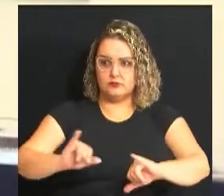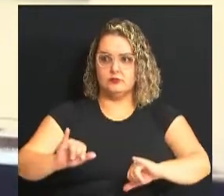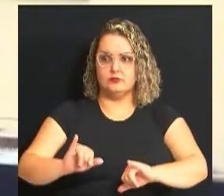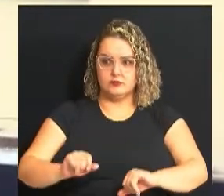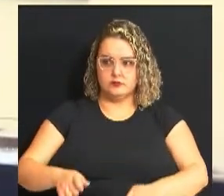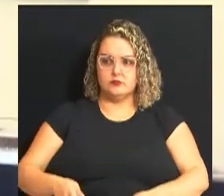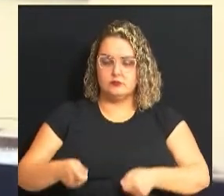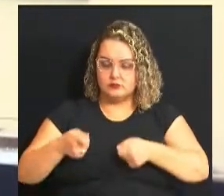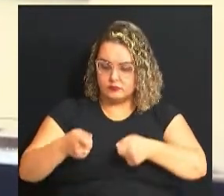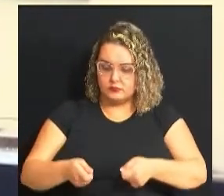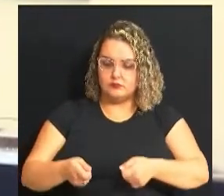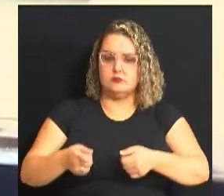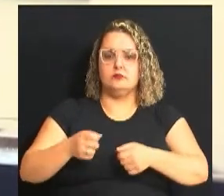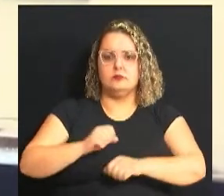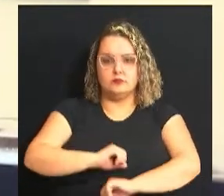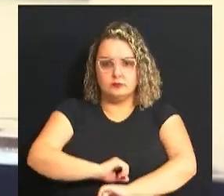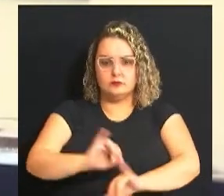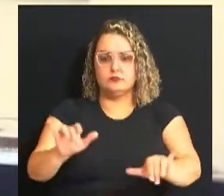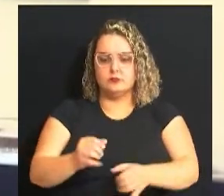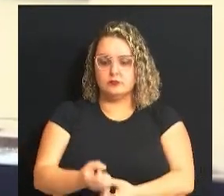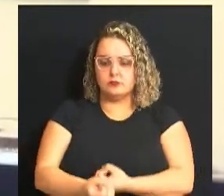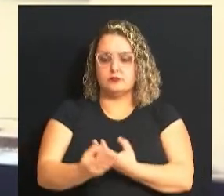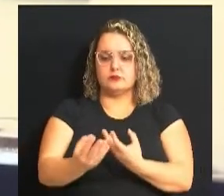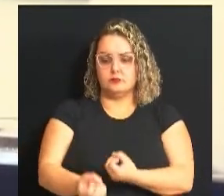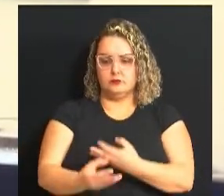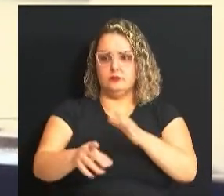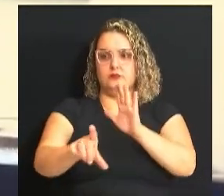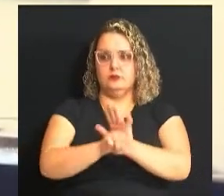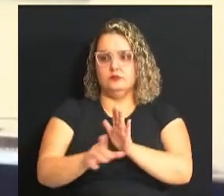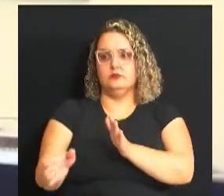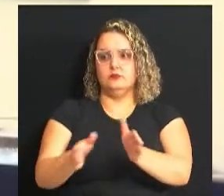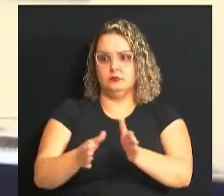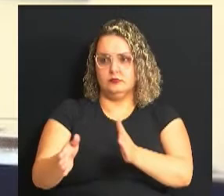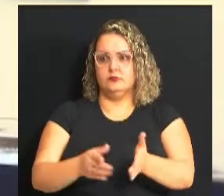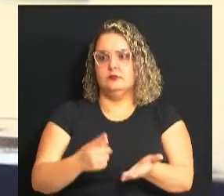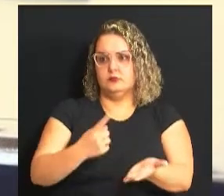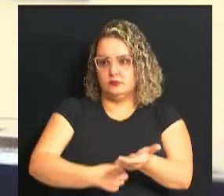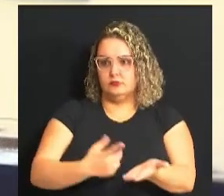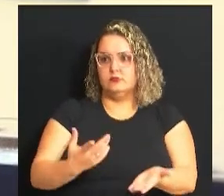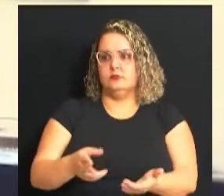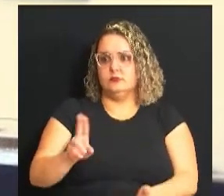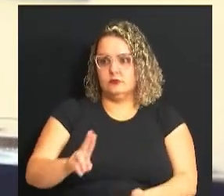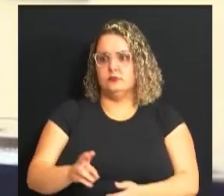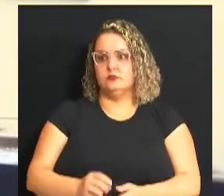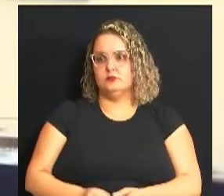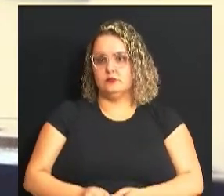ostensiva informando que a lei está em vigor e tem um prazo para que possa ser aplicada.